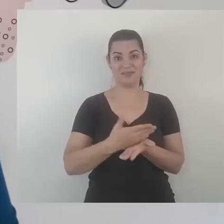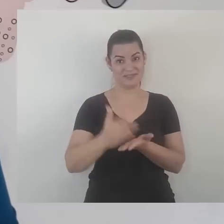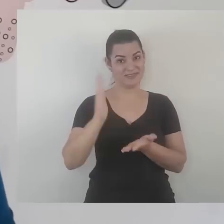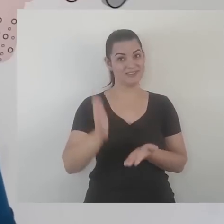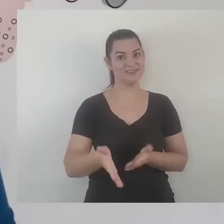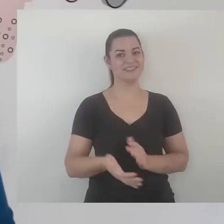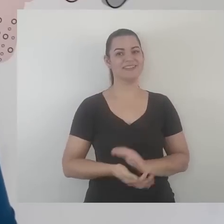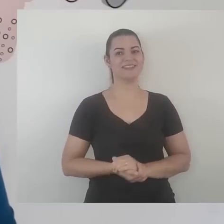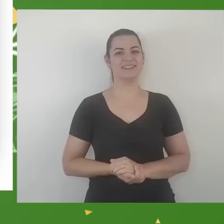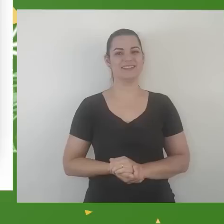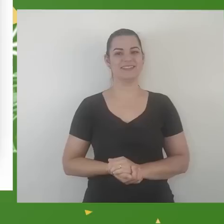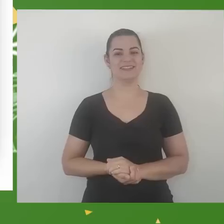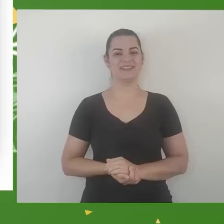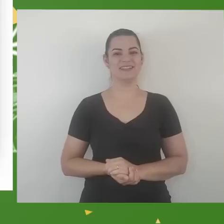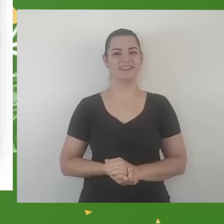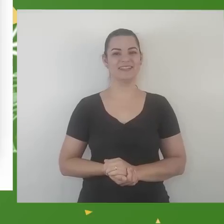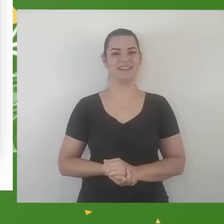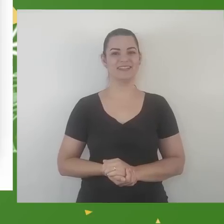já vamos começar.